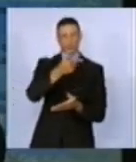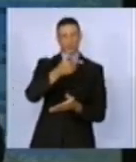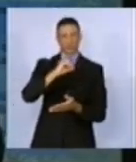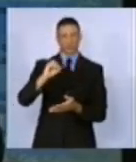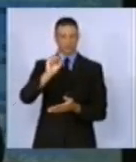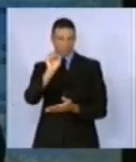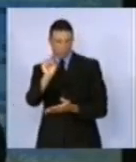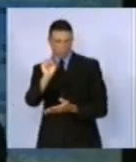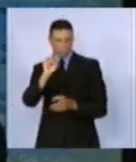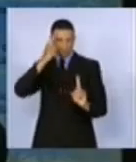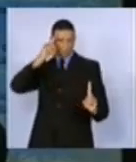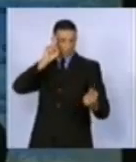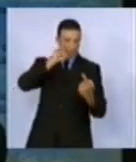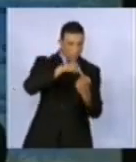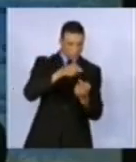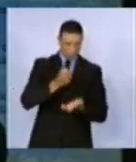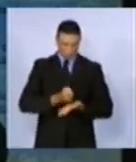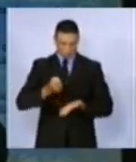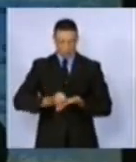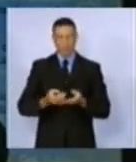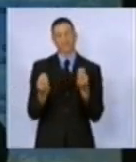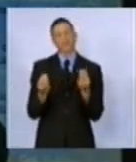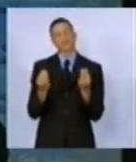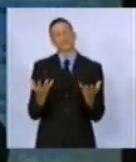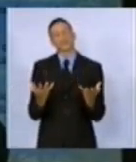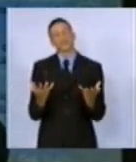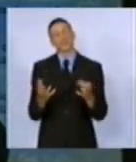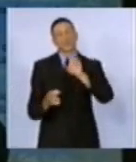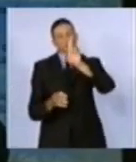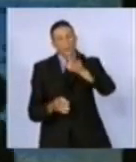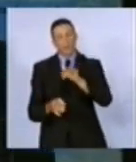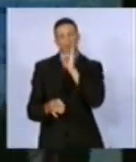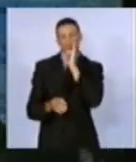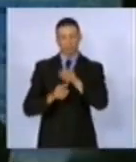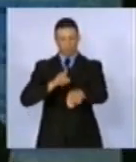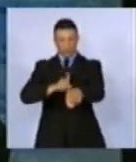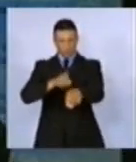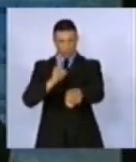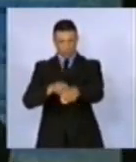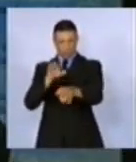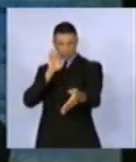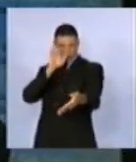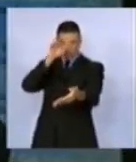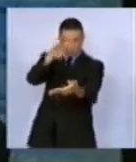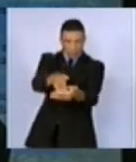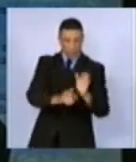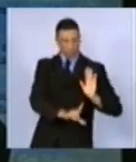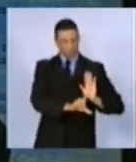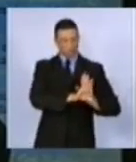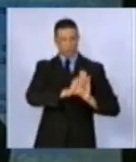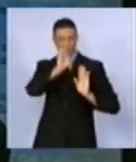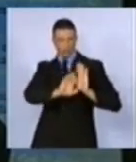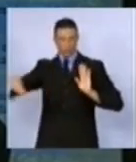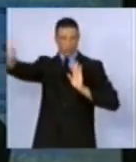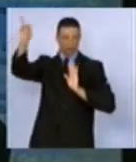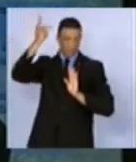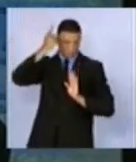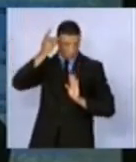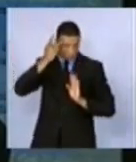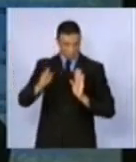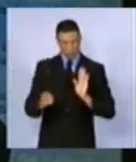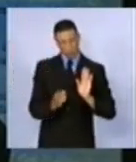o principal objetivo desse protocolo era fazer a redução dos prazos legais permitidos pela lei estadual trazendo